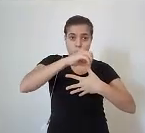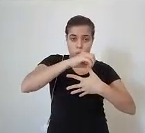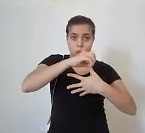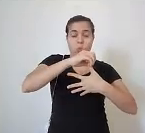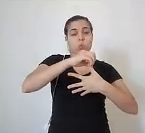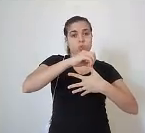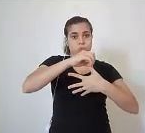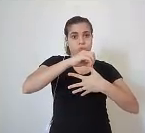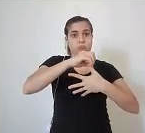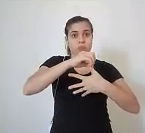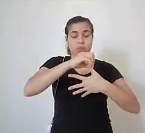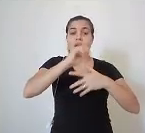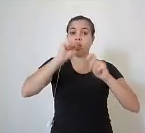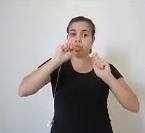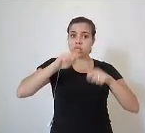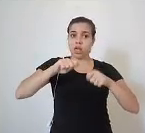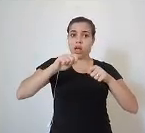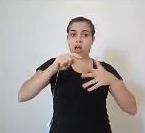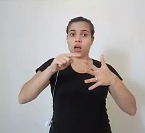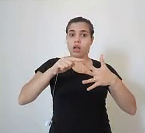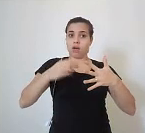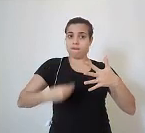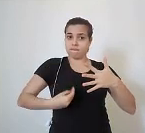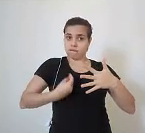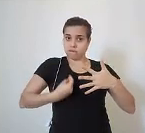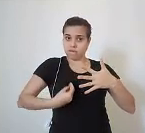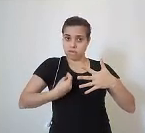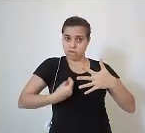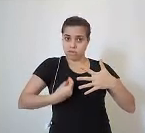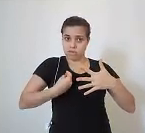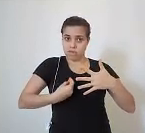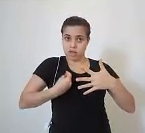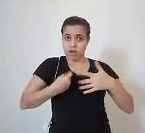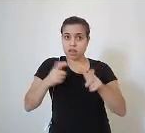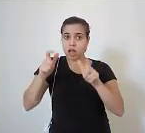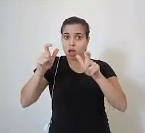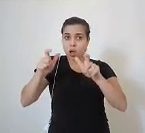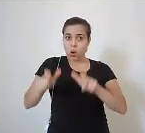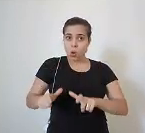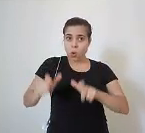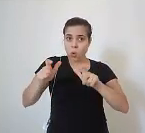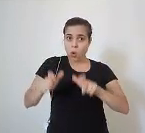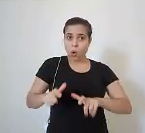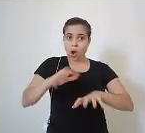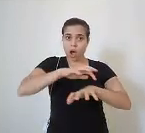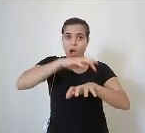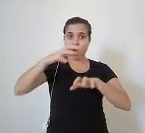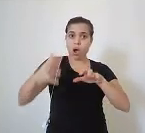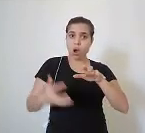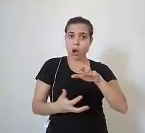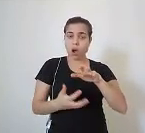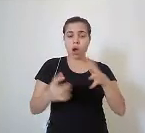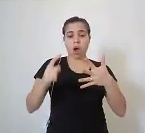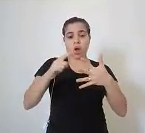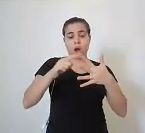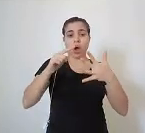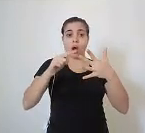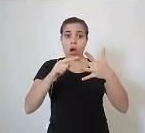por causa da perda, né? Porque ocorre uma perda de energia